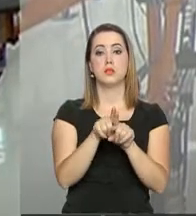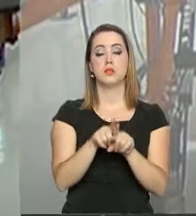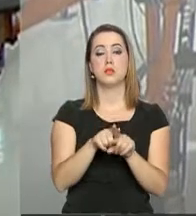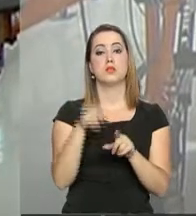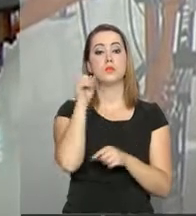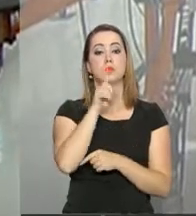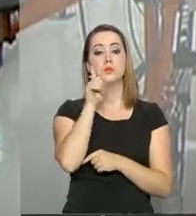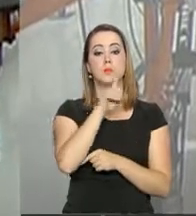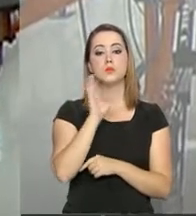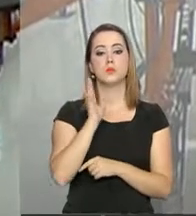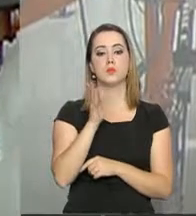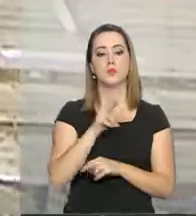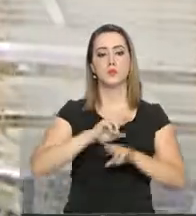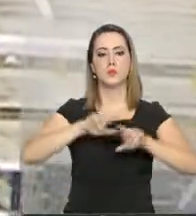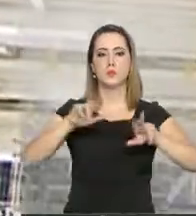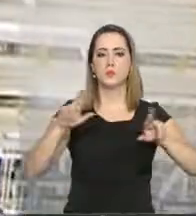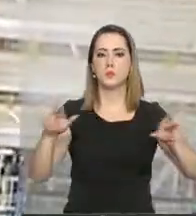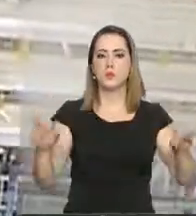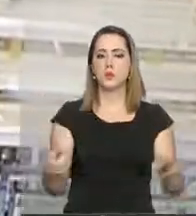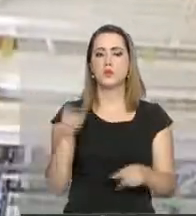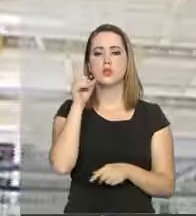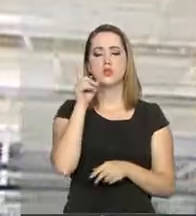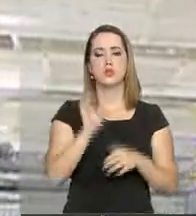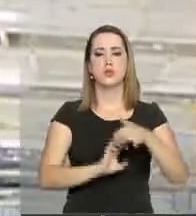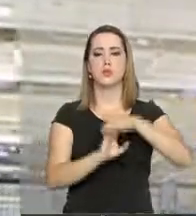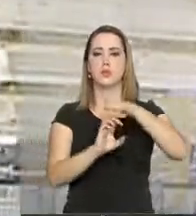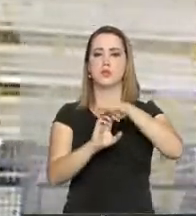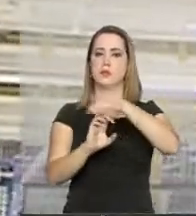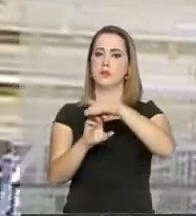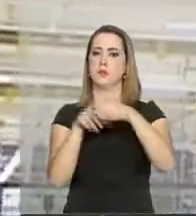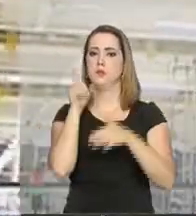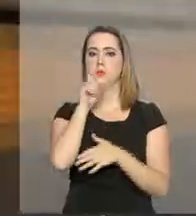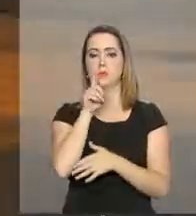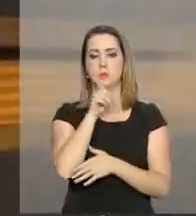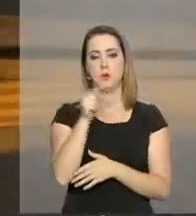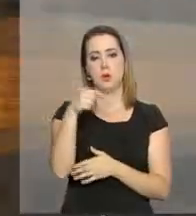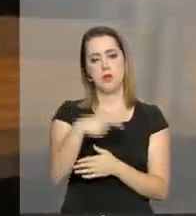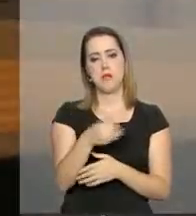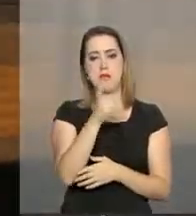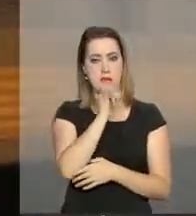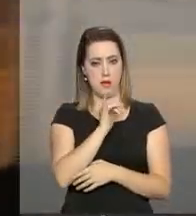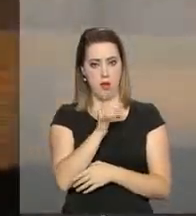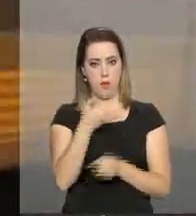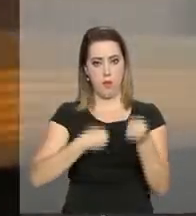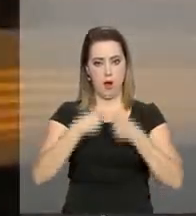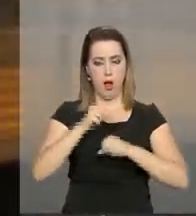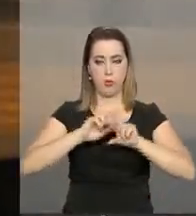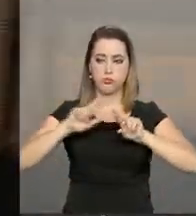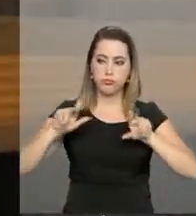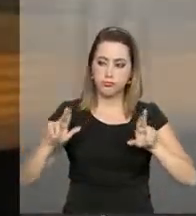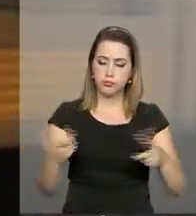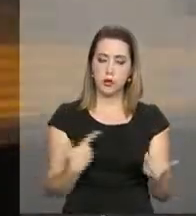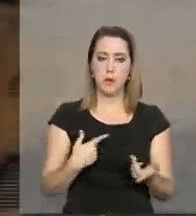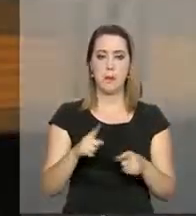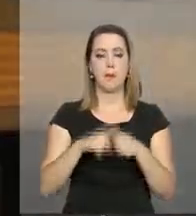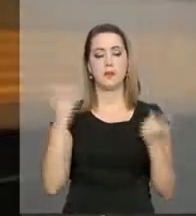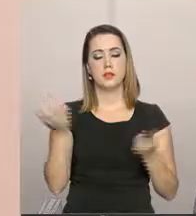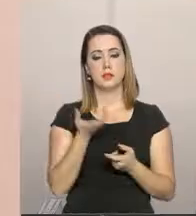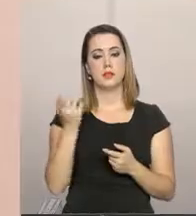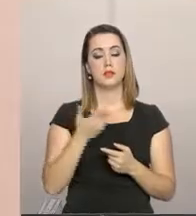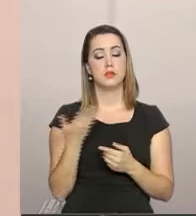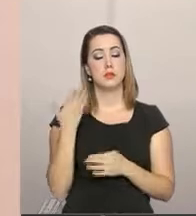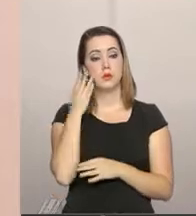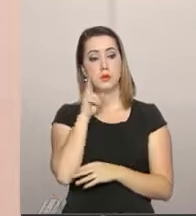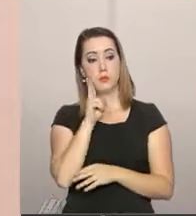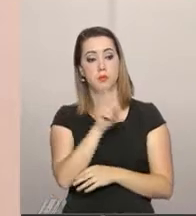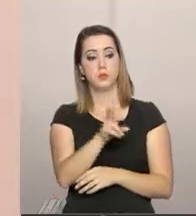já tem investimentos de diversas empresas americanas em setores como o automobilístico, mas a ideia é atrair investidores para a área de transporte.